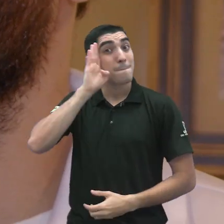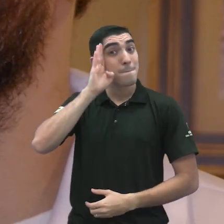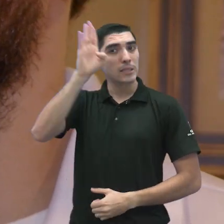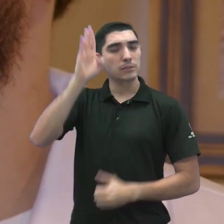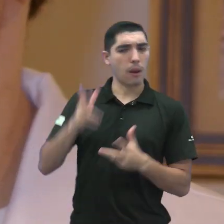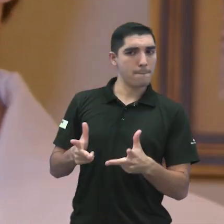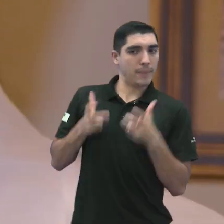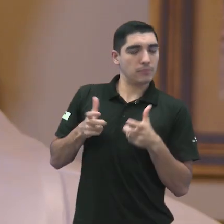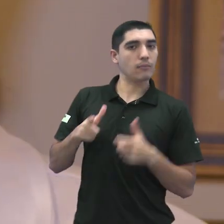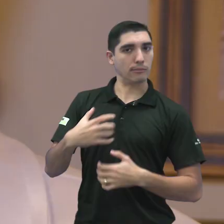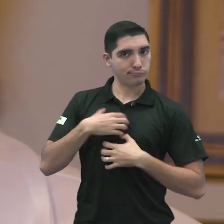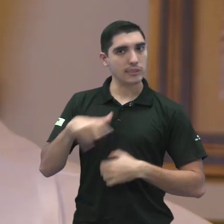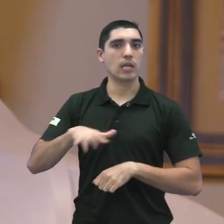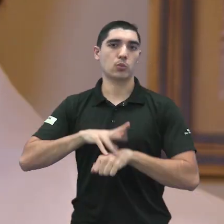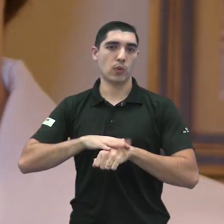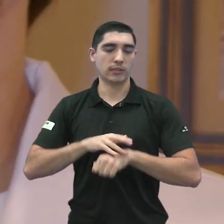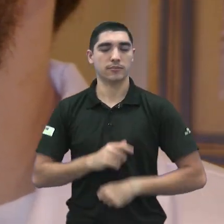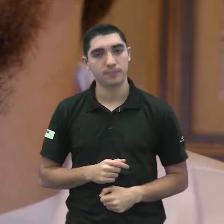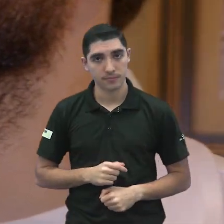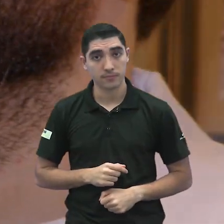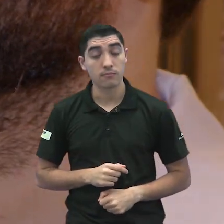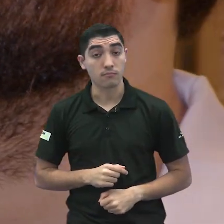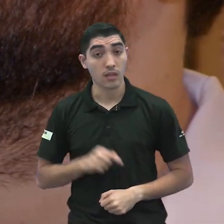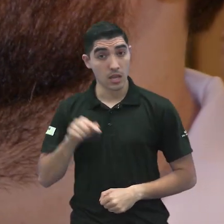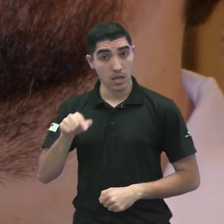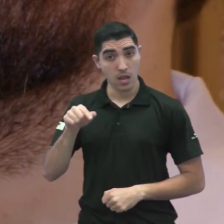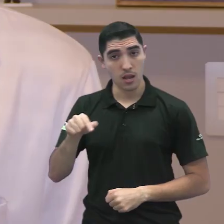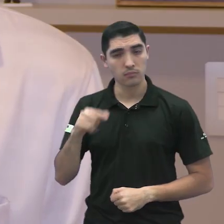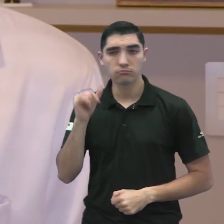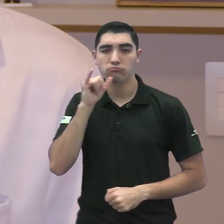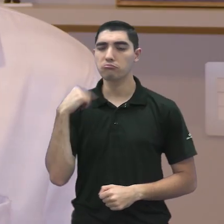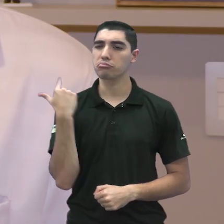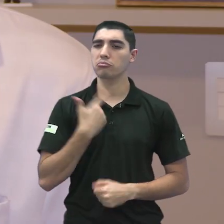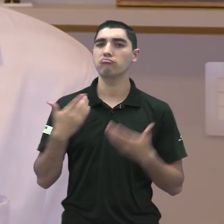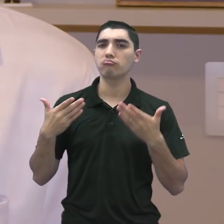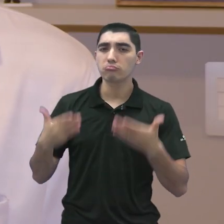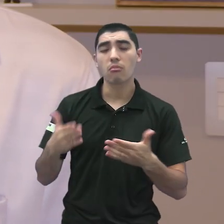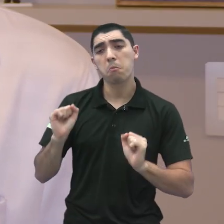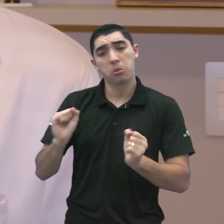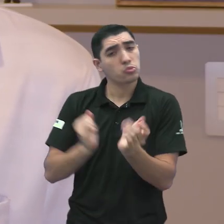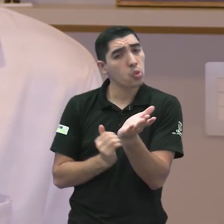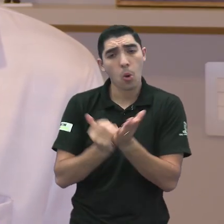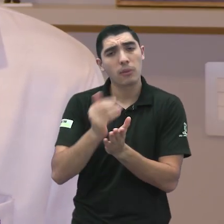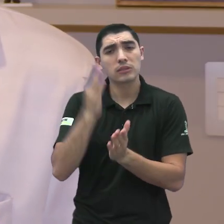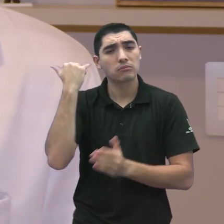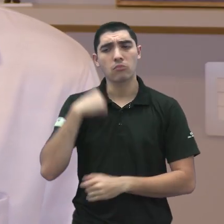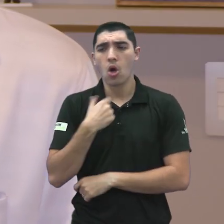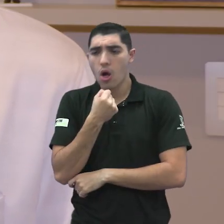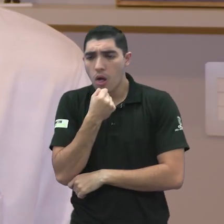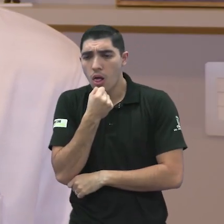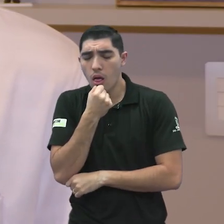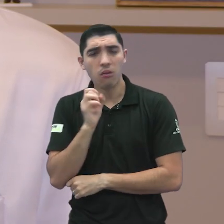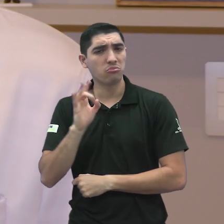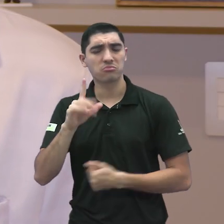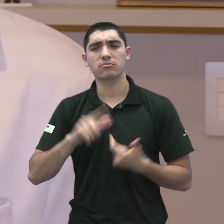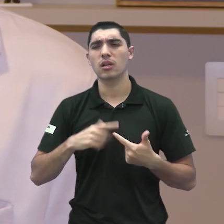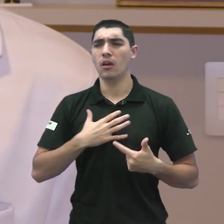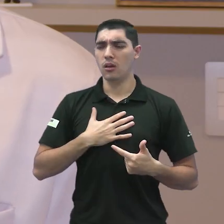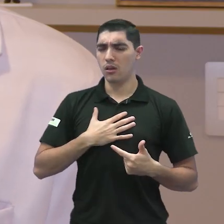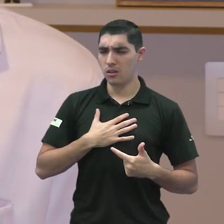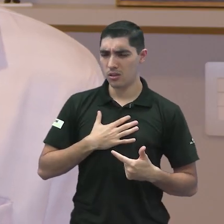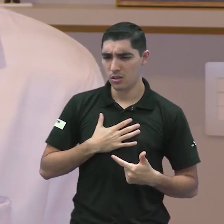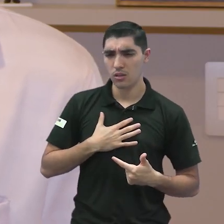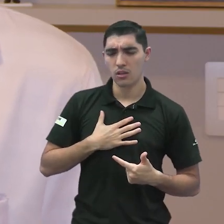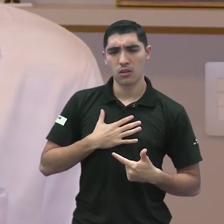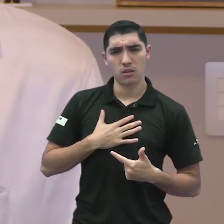dos principais sintomas da fibrose pulmonar idiopática. Os sintomas da fibrose pulmonar são muitas vezes inespecíficos. Ele pode começar com uma tosse,